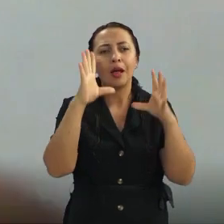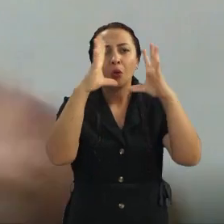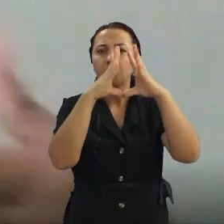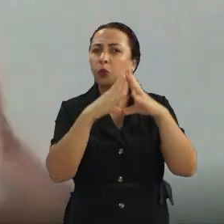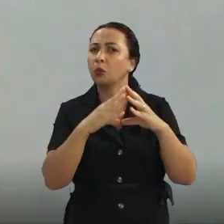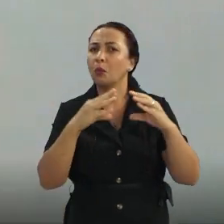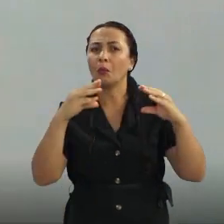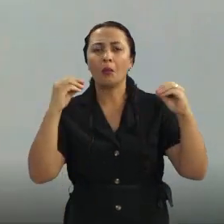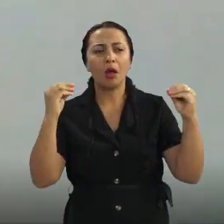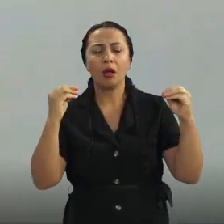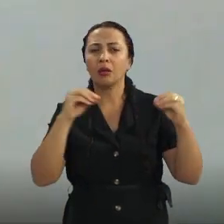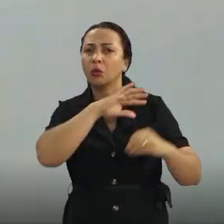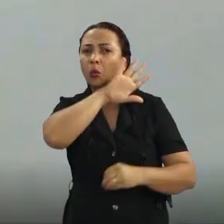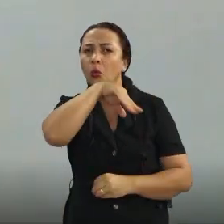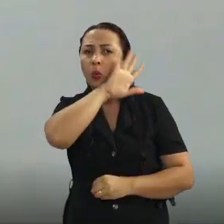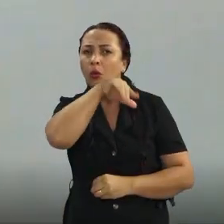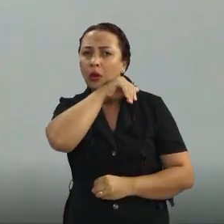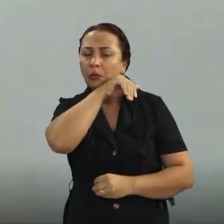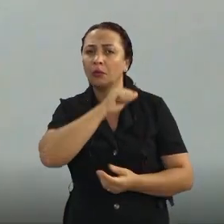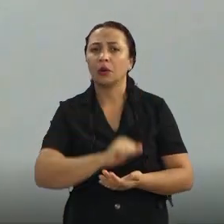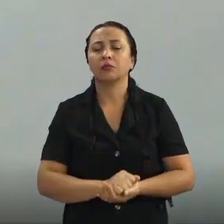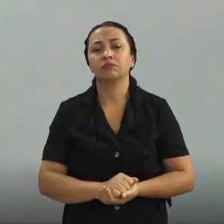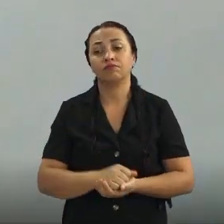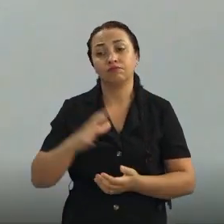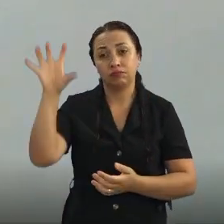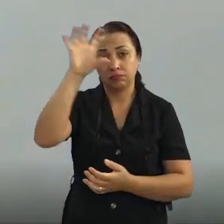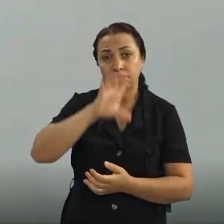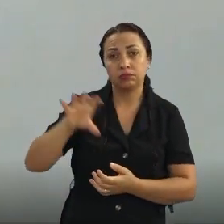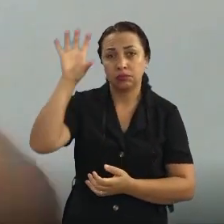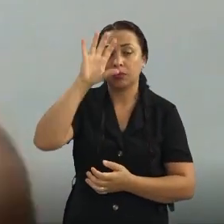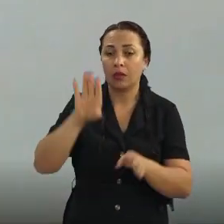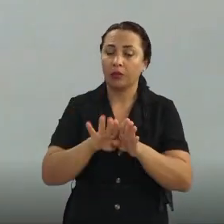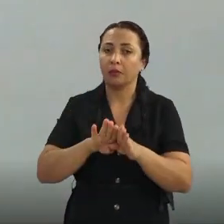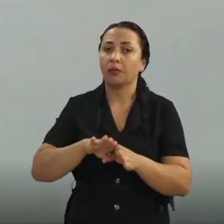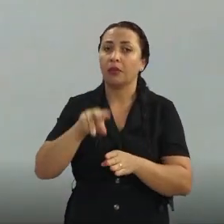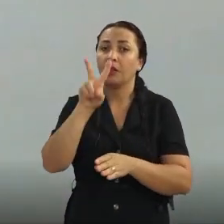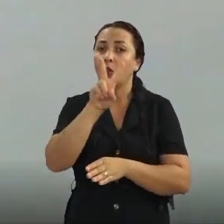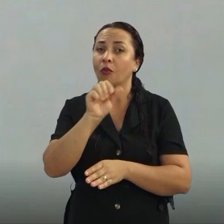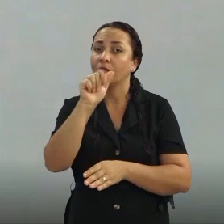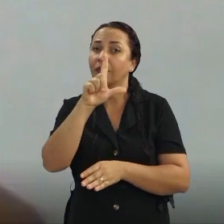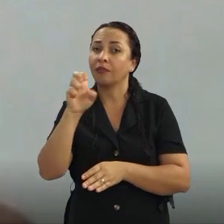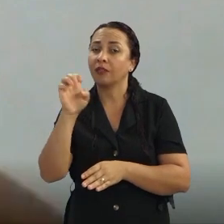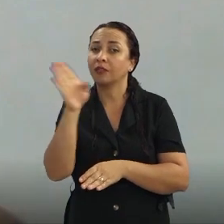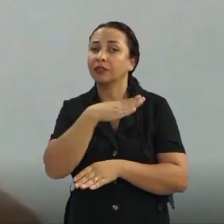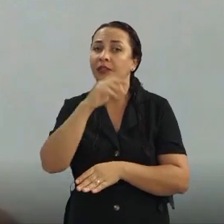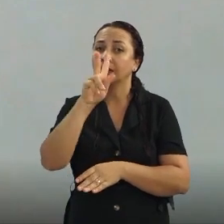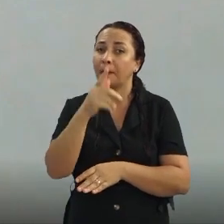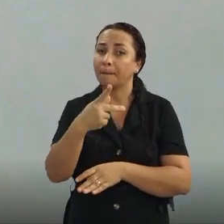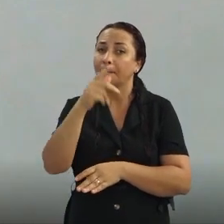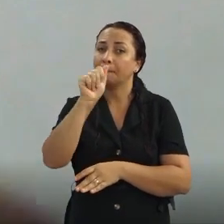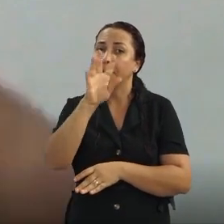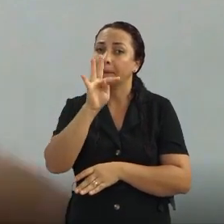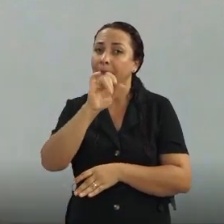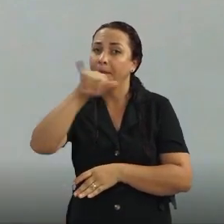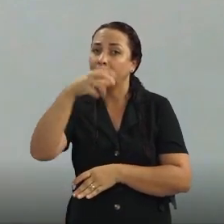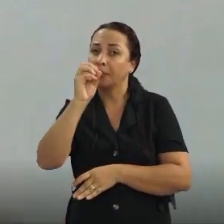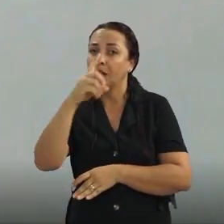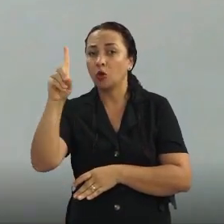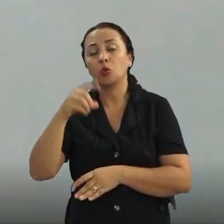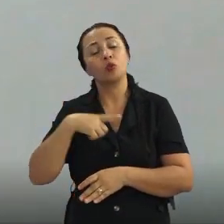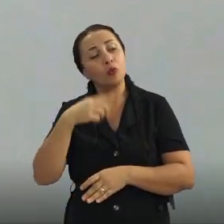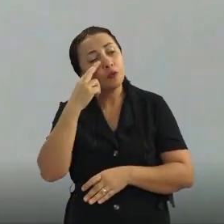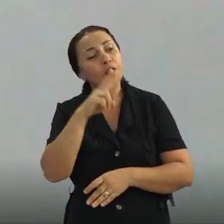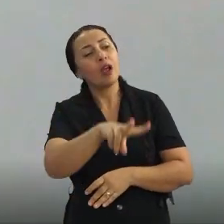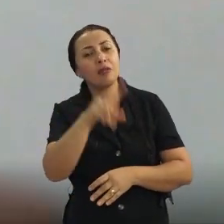o desaparecimento né desses animais e ali na região do baixo Tapajós então é era muito presente